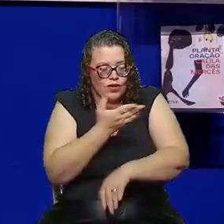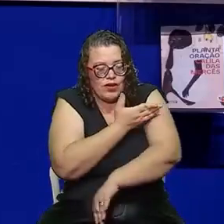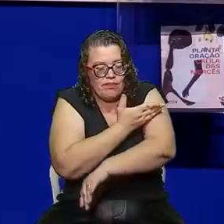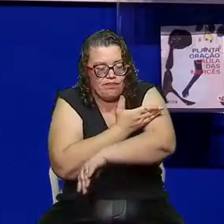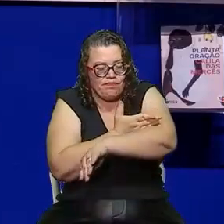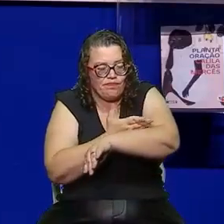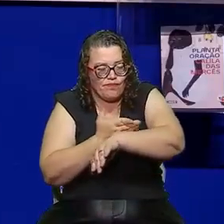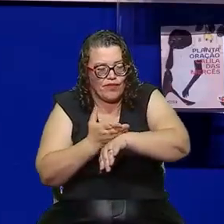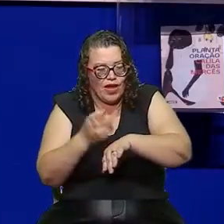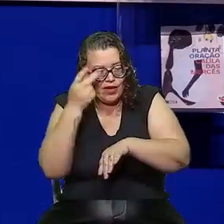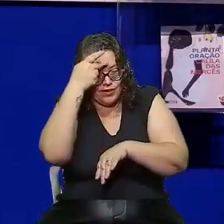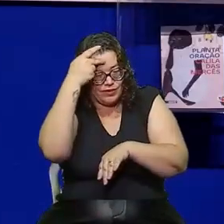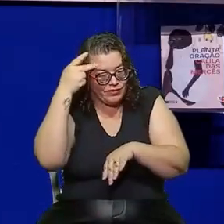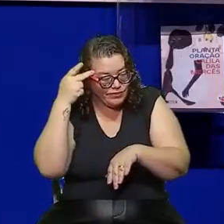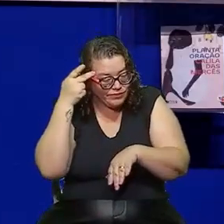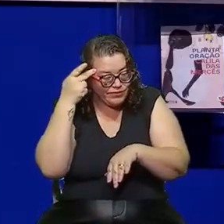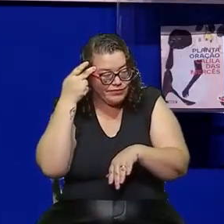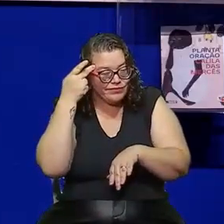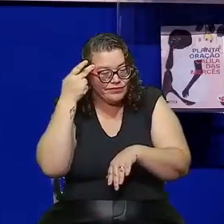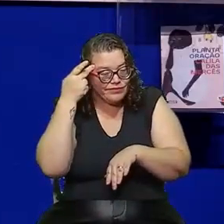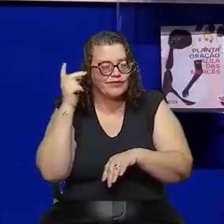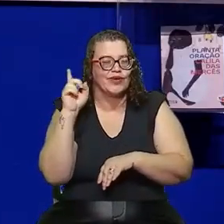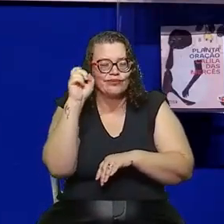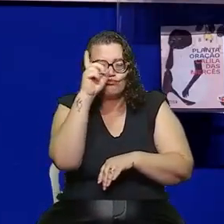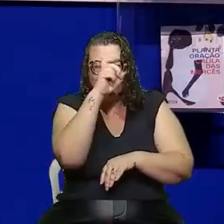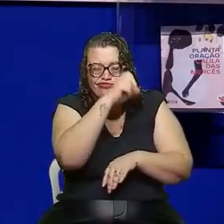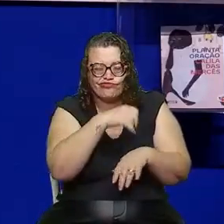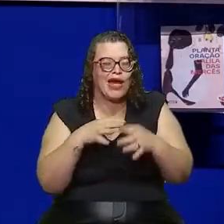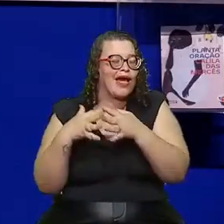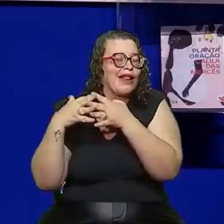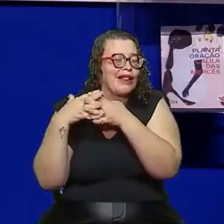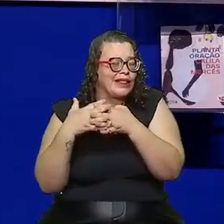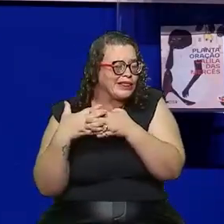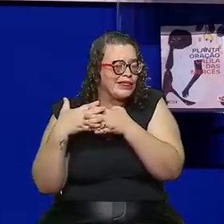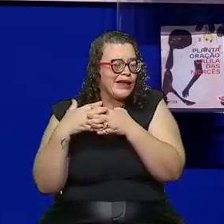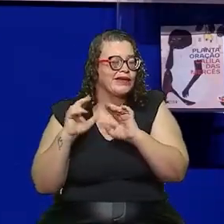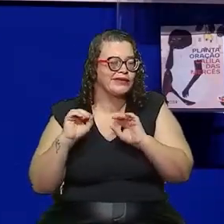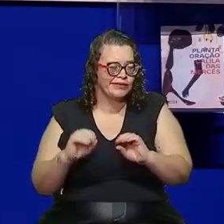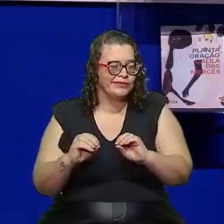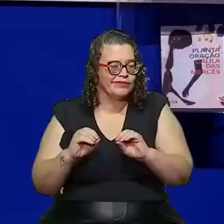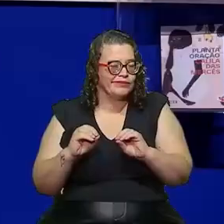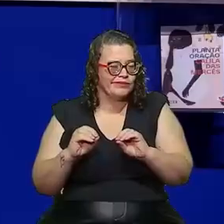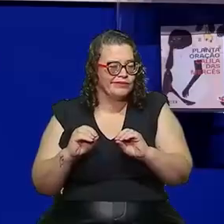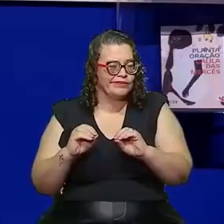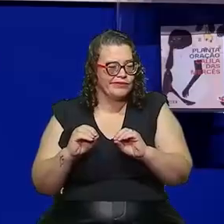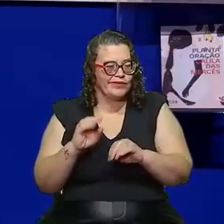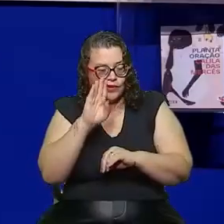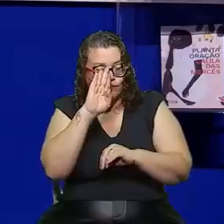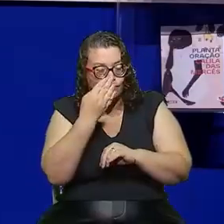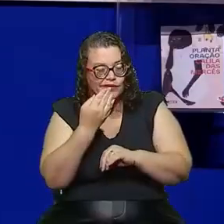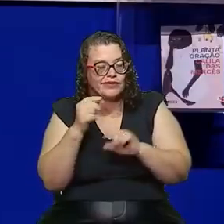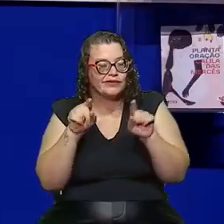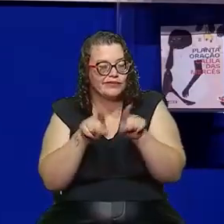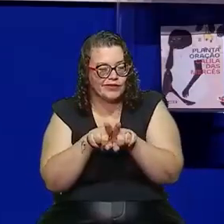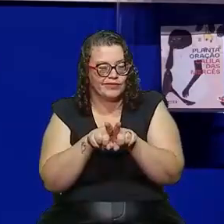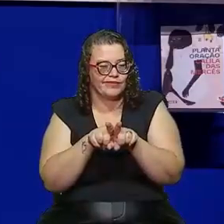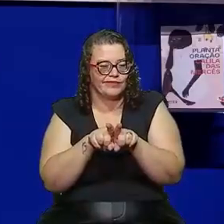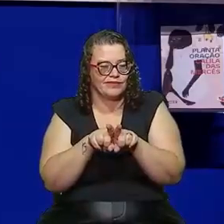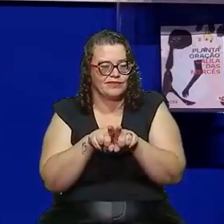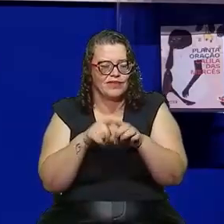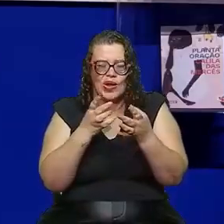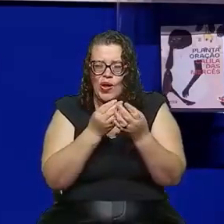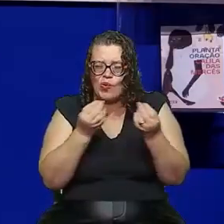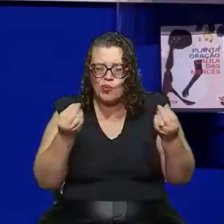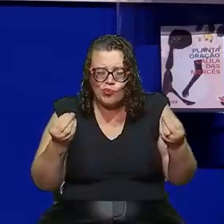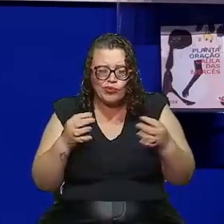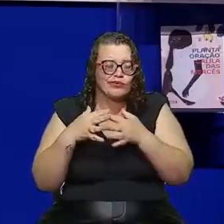branquitude burguesa complicadíssima, quando não fascista. Então é tudo muito complicado,